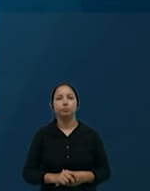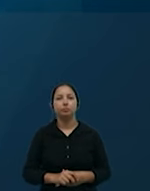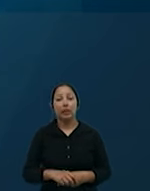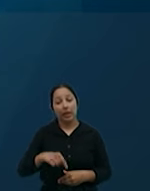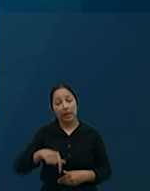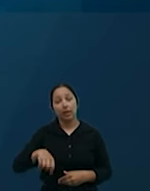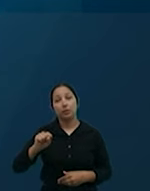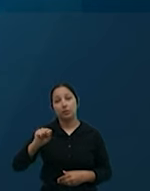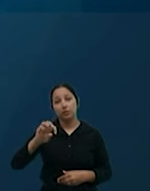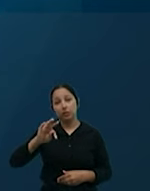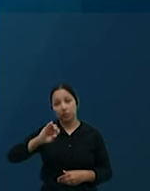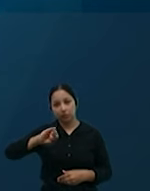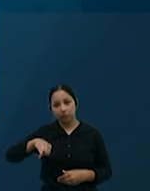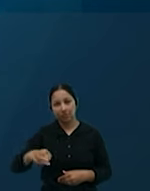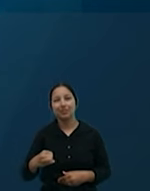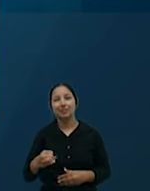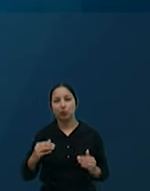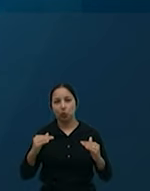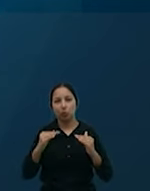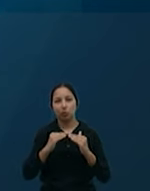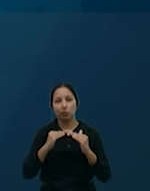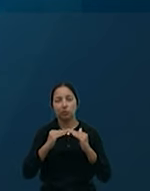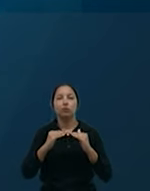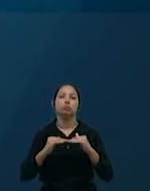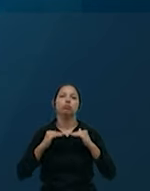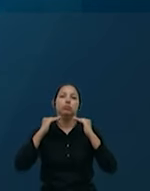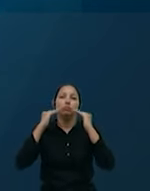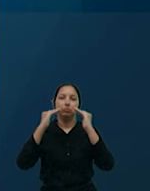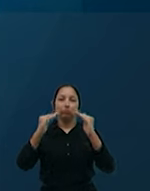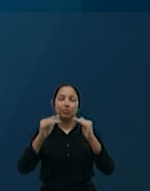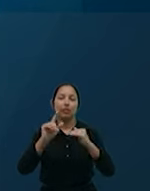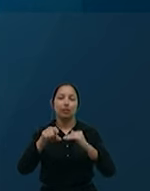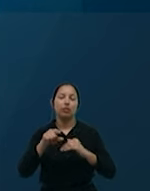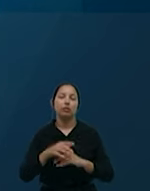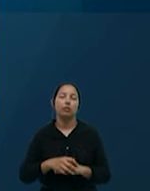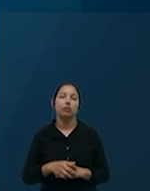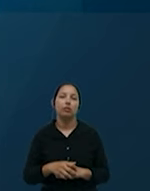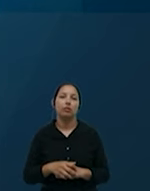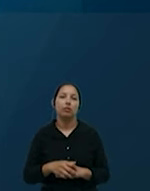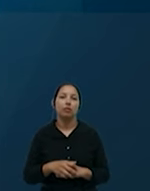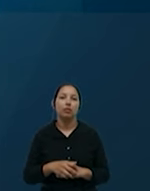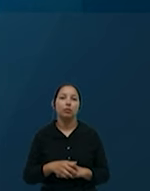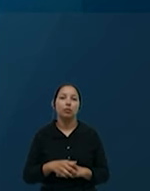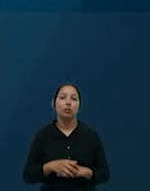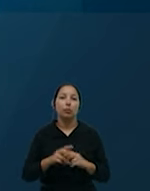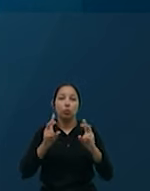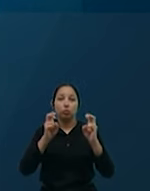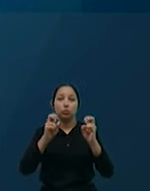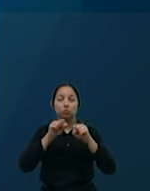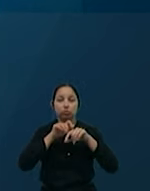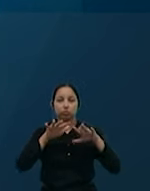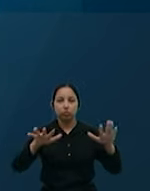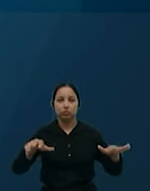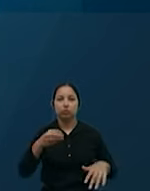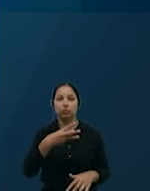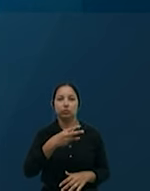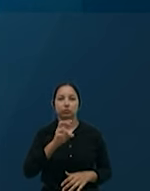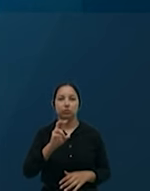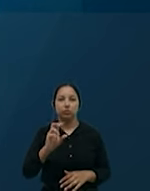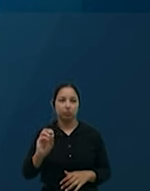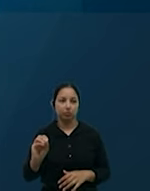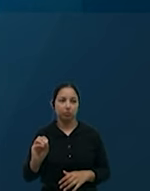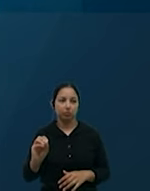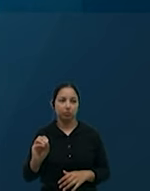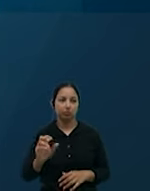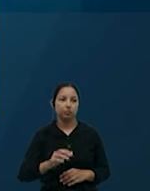repetitivo 660, que corroborou o entendimento da repercussão geral de número 350. Além